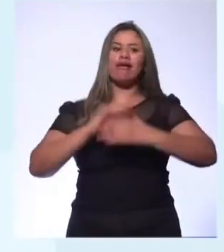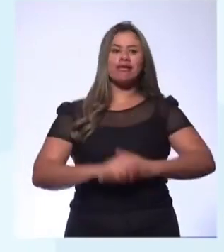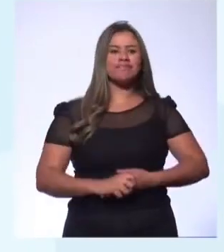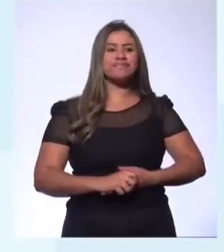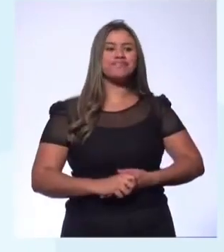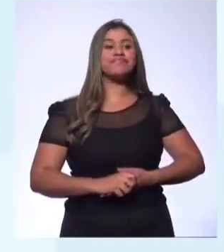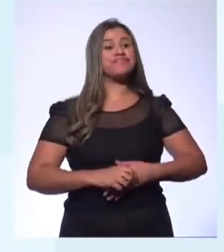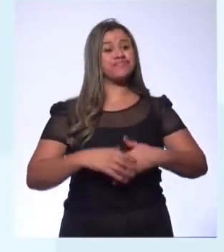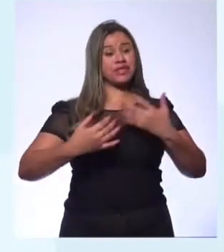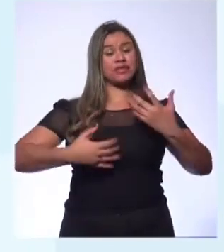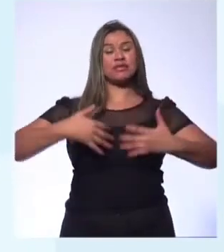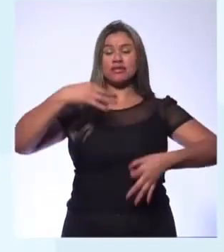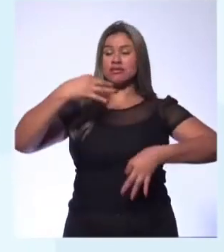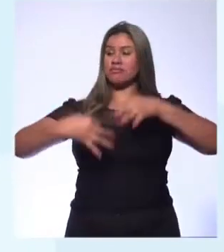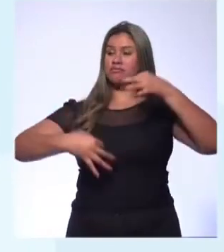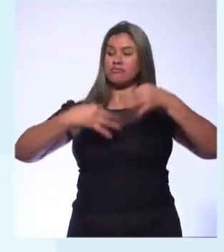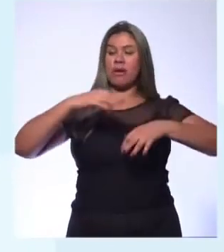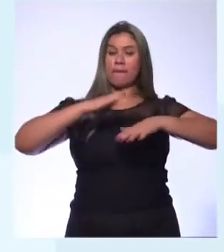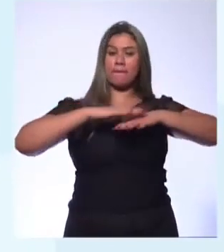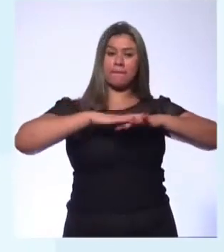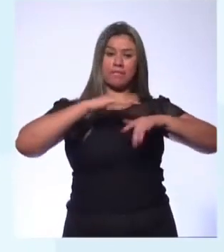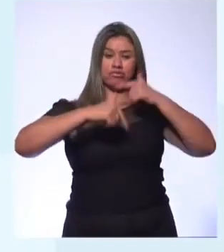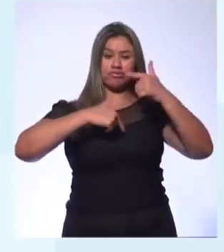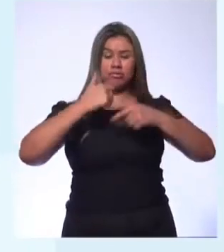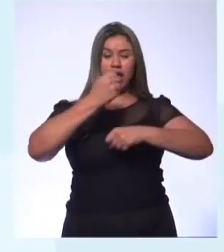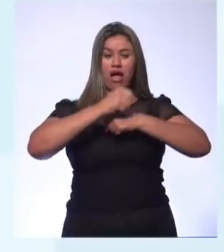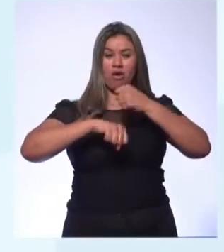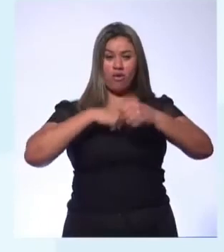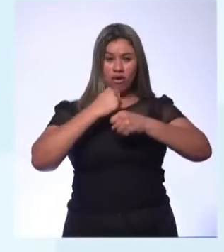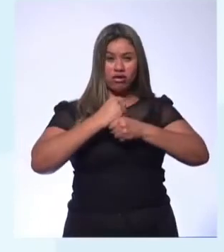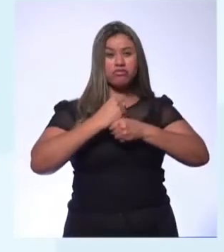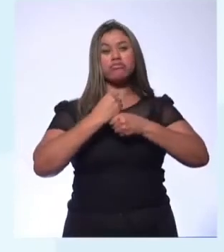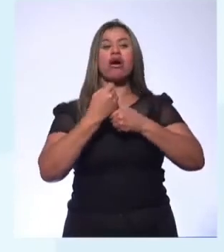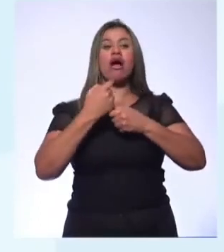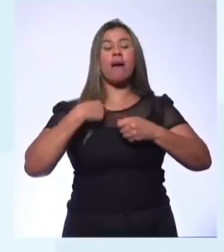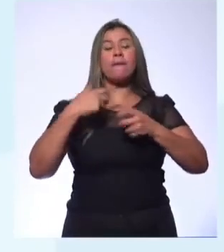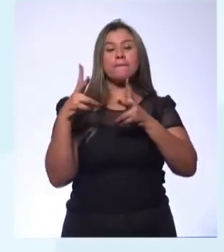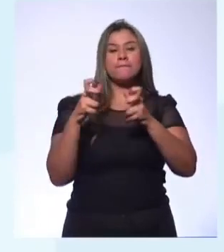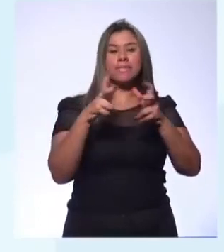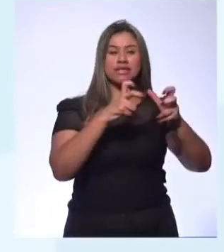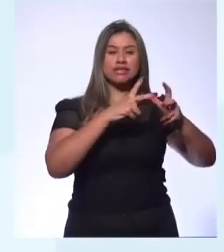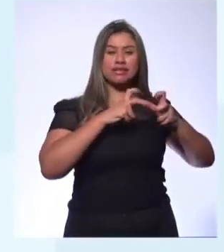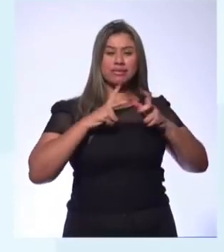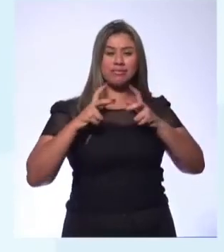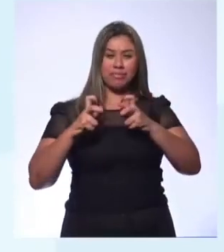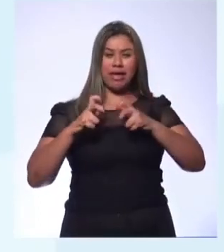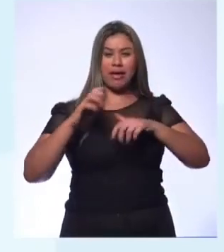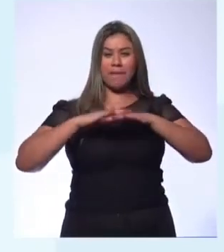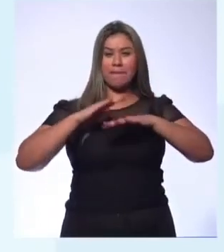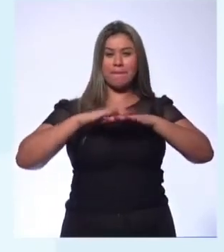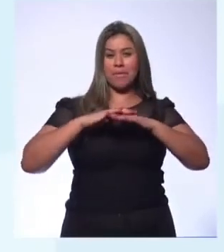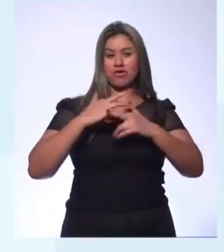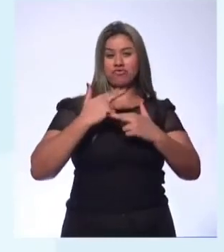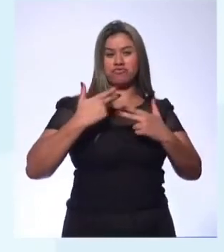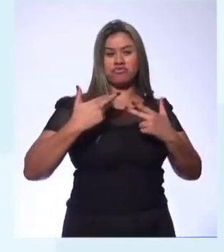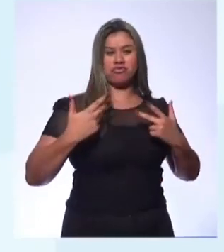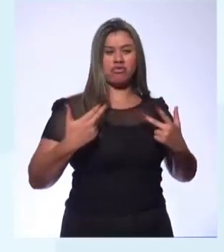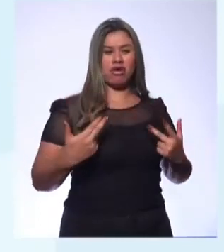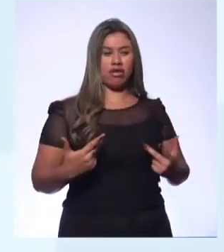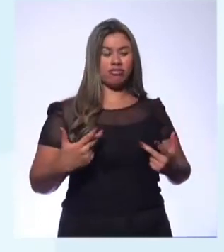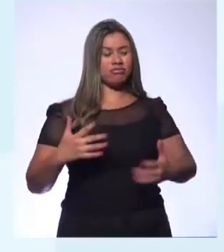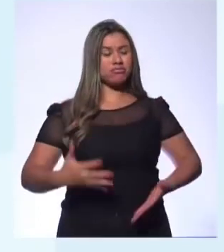bem poderes julgar os meus feitos deste ano, basta perceberes a verdadeira estima que consagra este